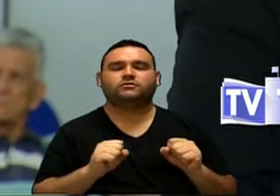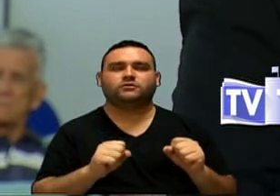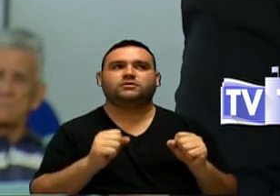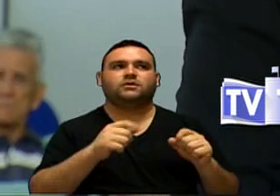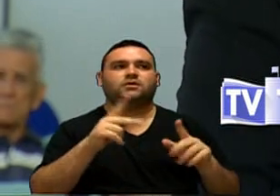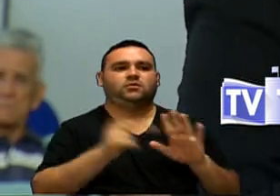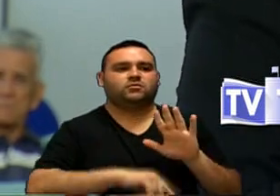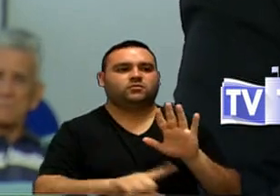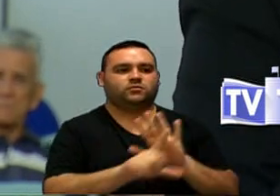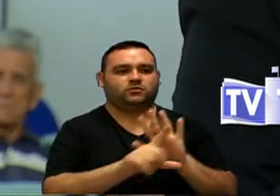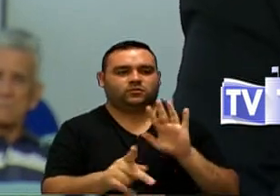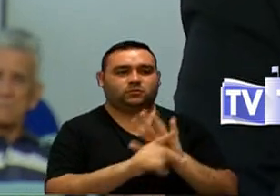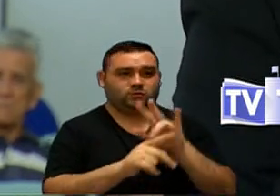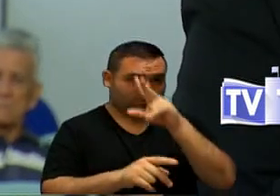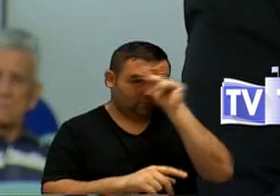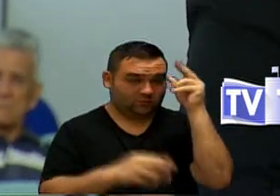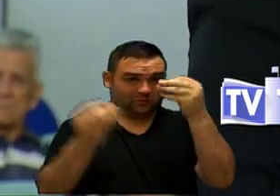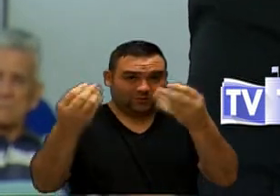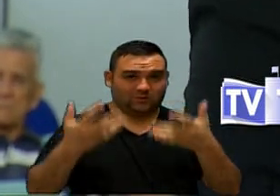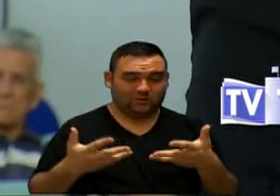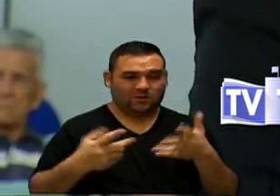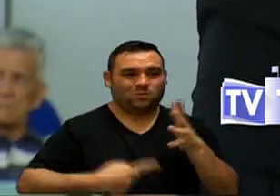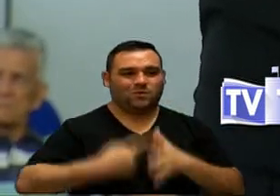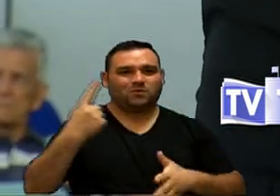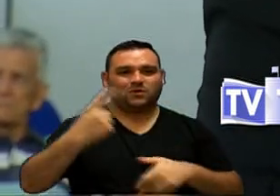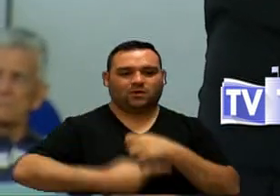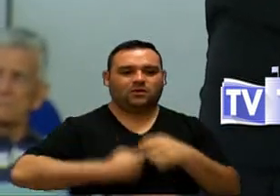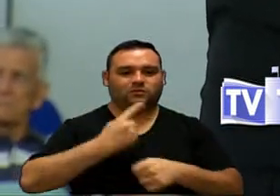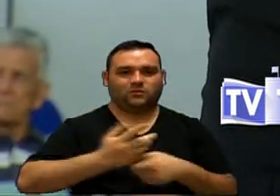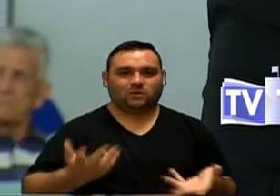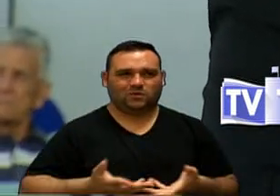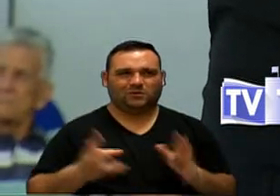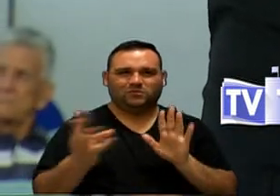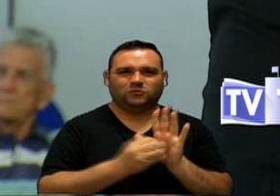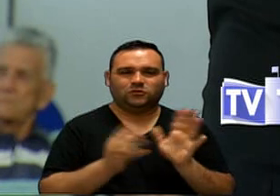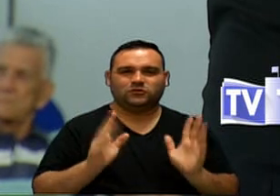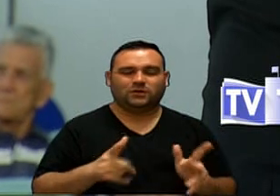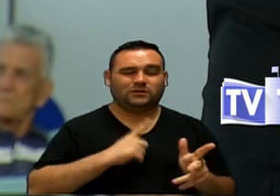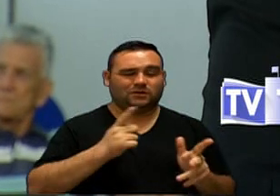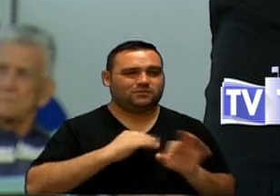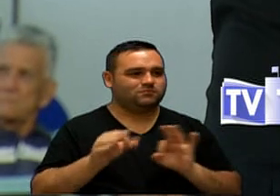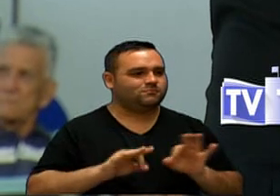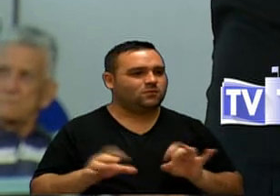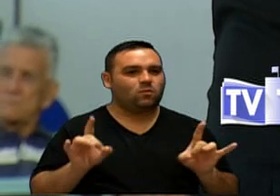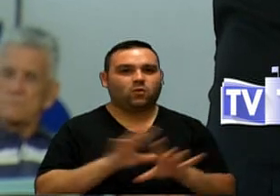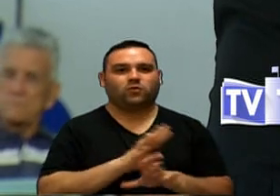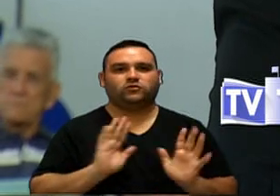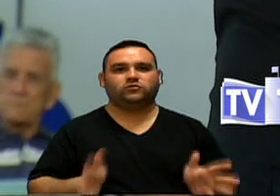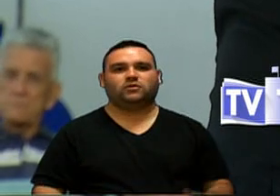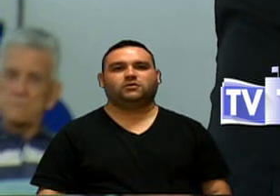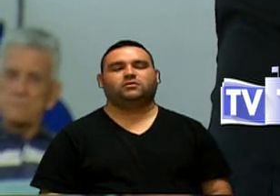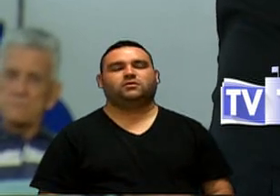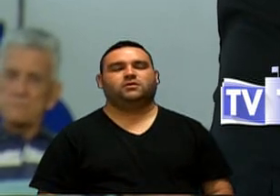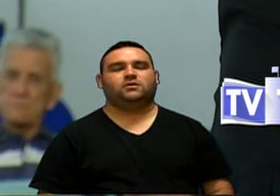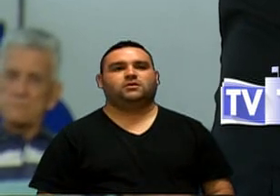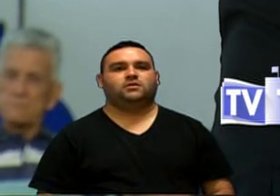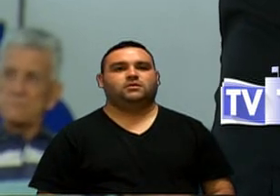dos projetos vindo do executivo. O senhor, é o primeiro projeto desse ano, o senhor poderia pautar? Já está pronto na tramitação.